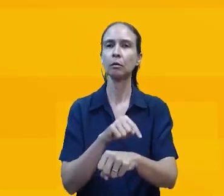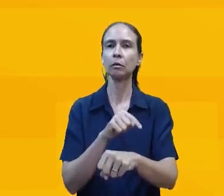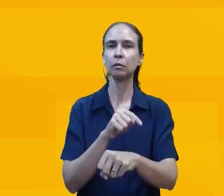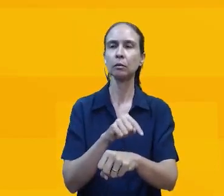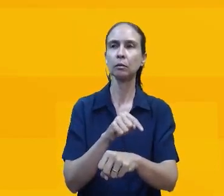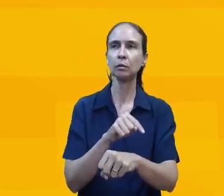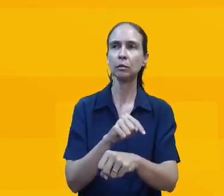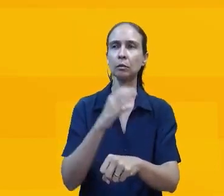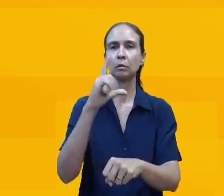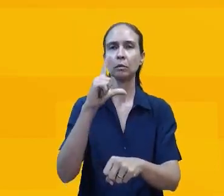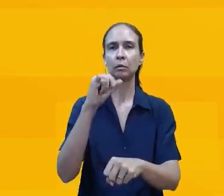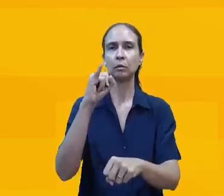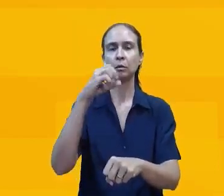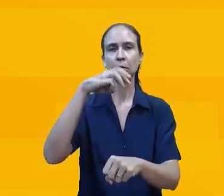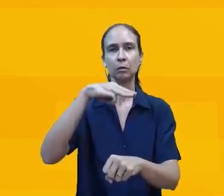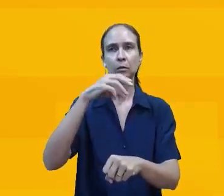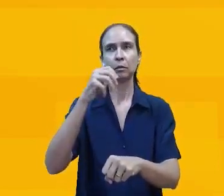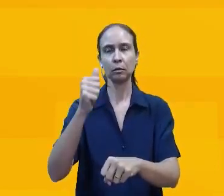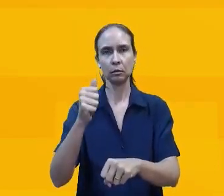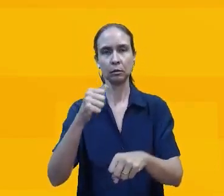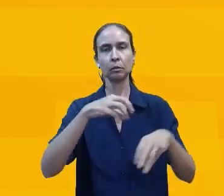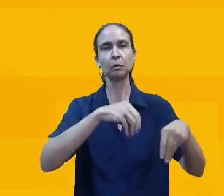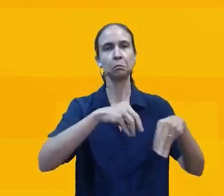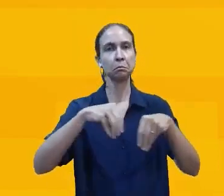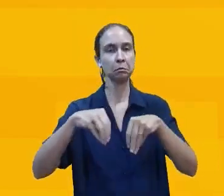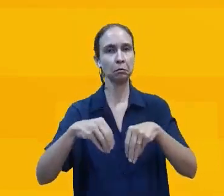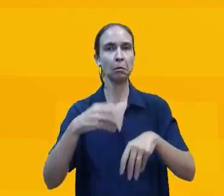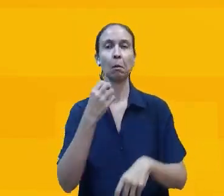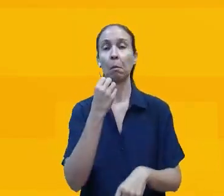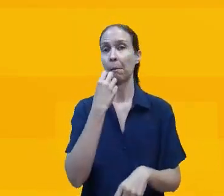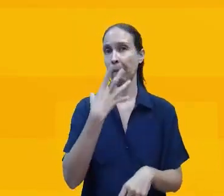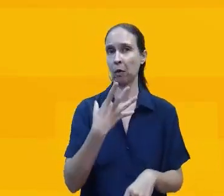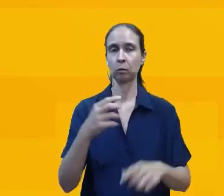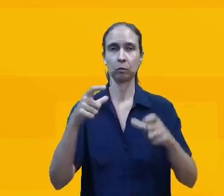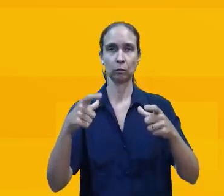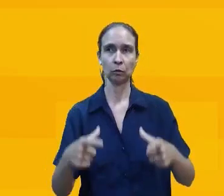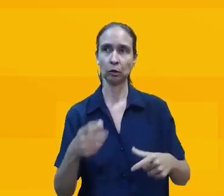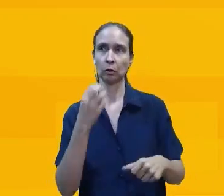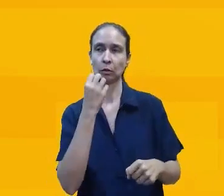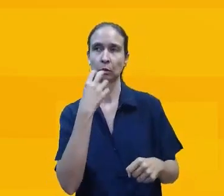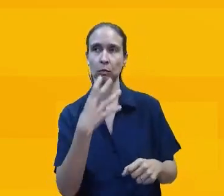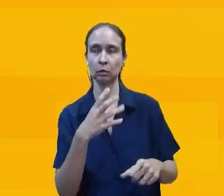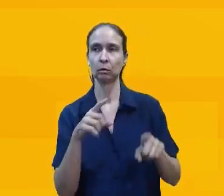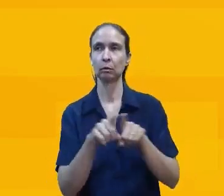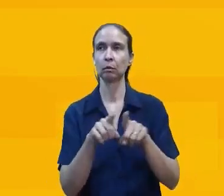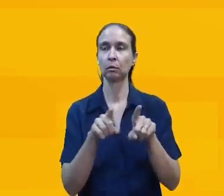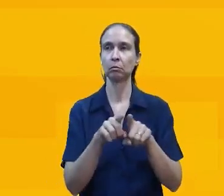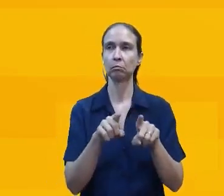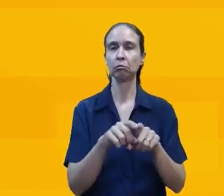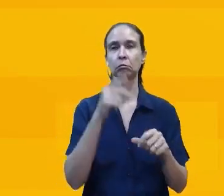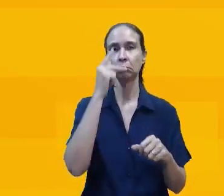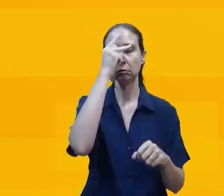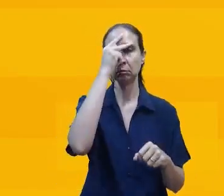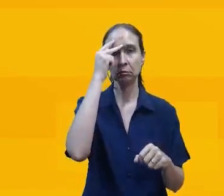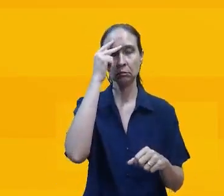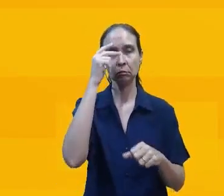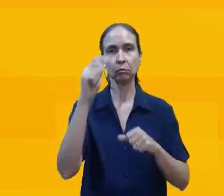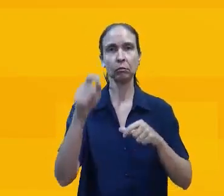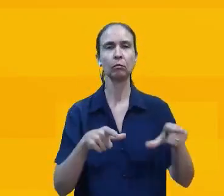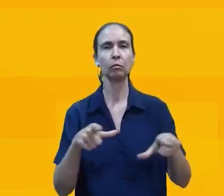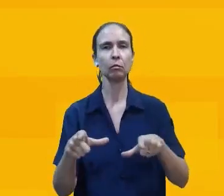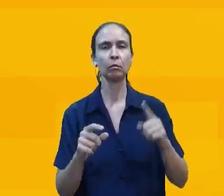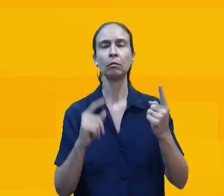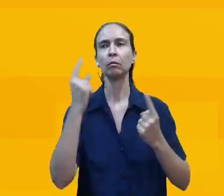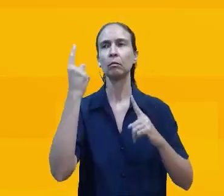e solo favorável, ambiente favorável, e tem o produtor que quer fazer a coisa bem feita. Tem